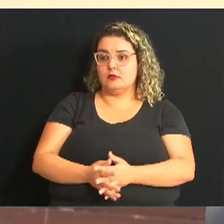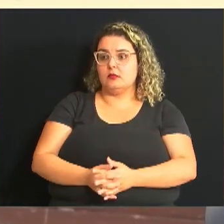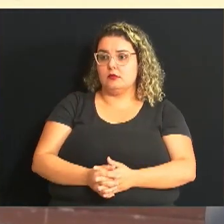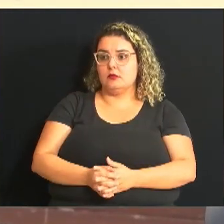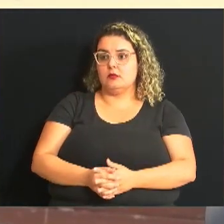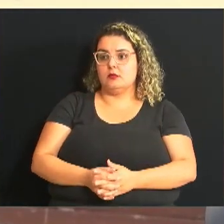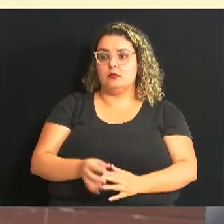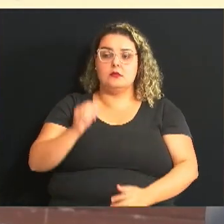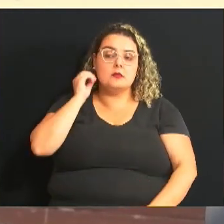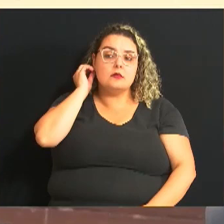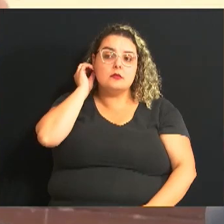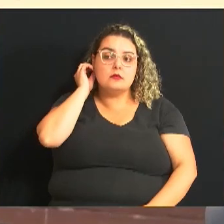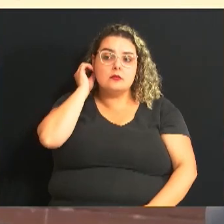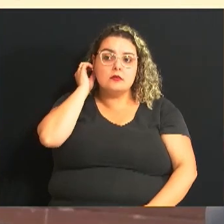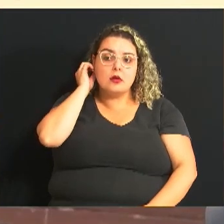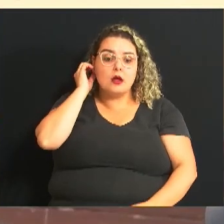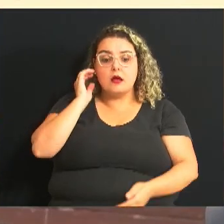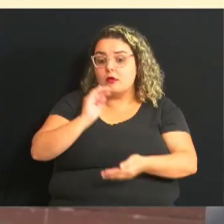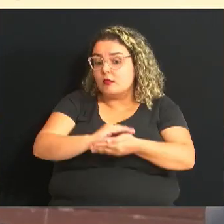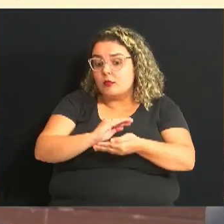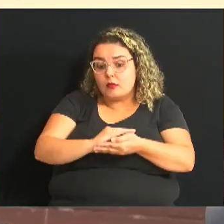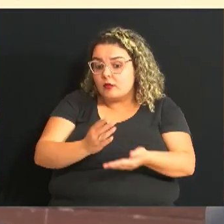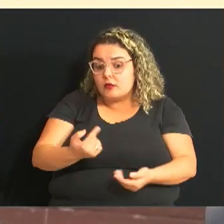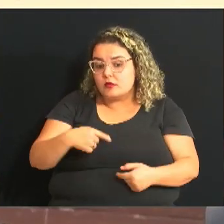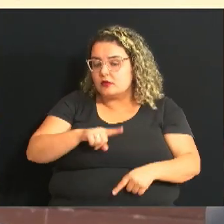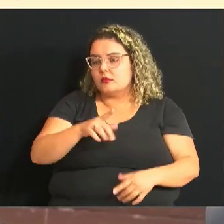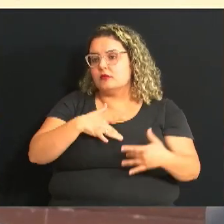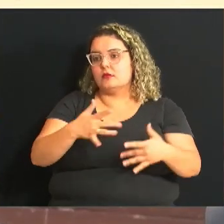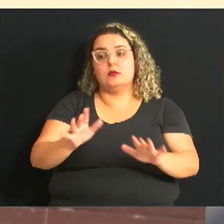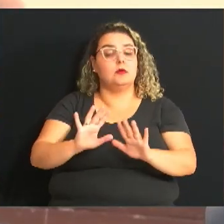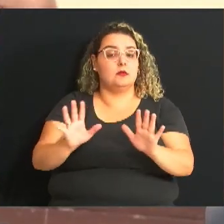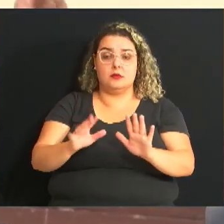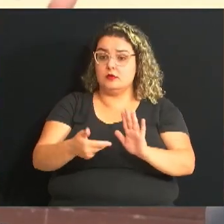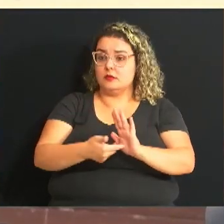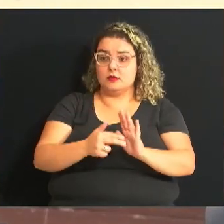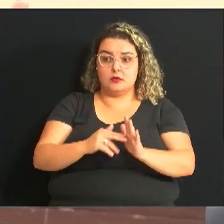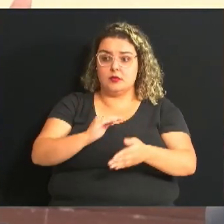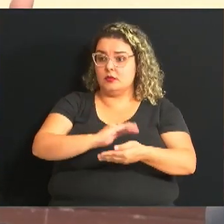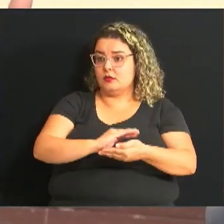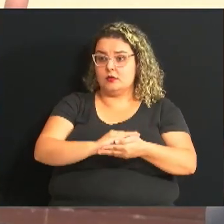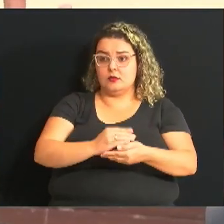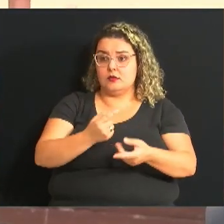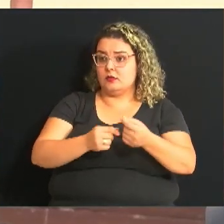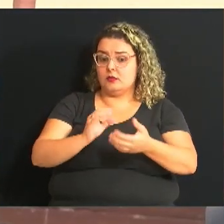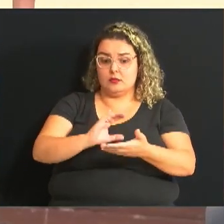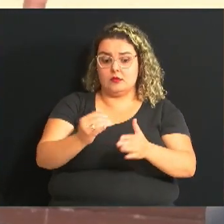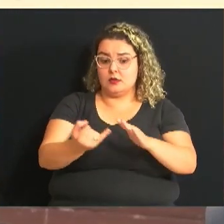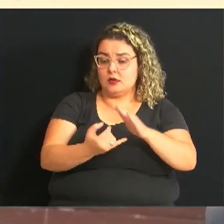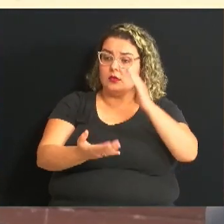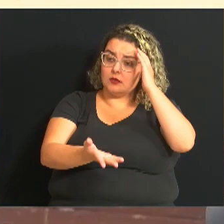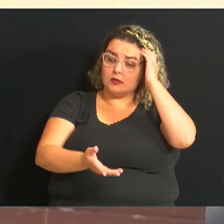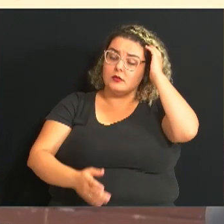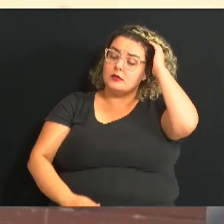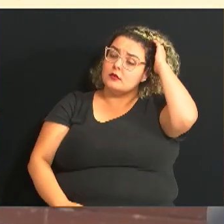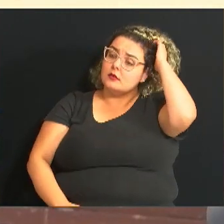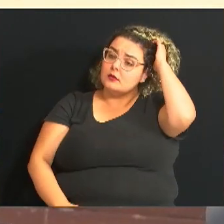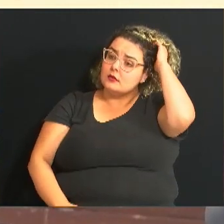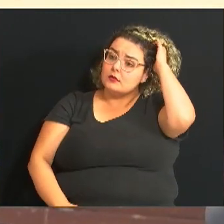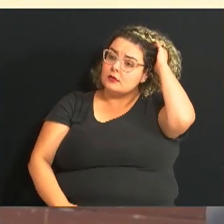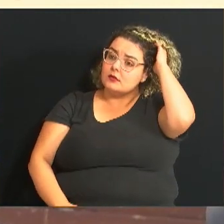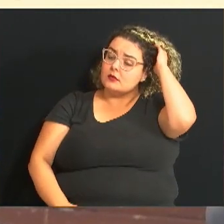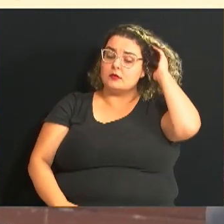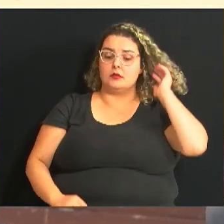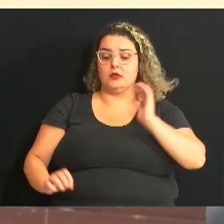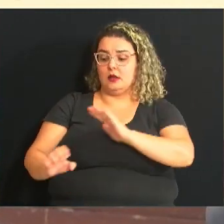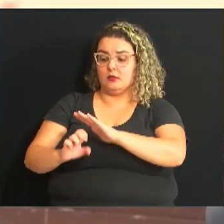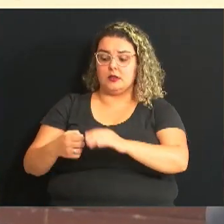fundo, então não dou. Não, mas tudo vai para o fundo. Isso não significa que o fundo não vai investir naquela entidade que a empresa está